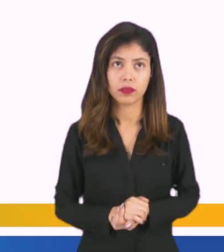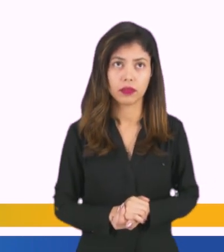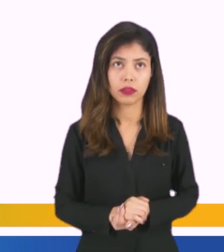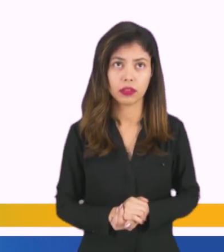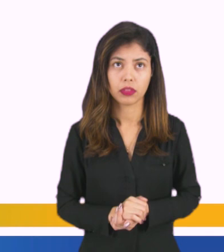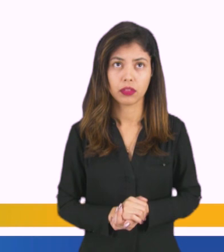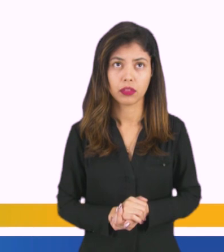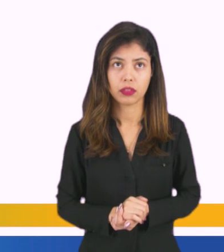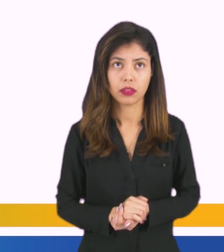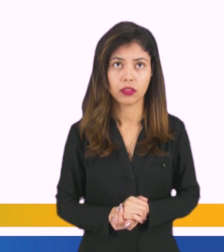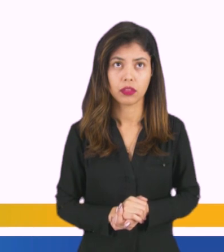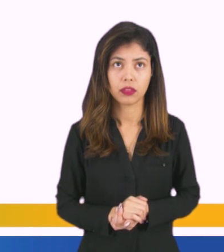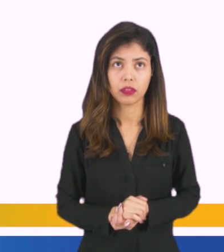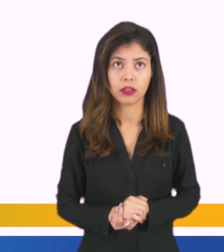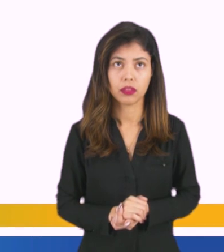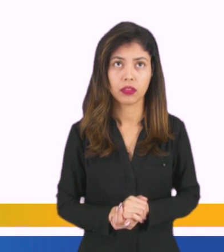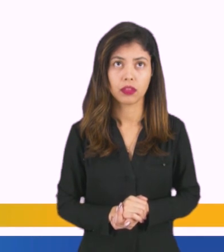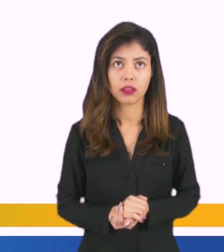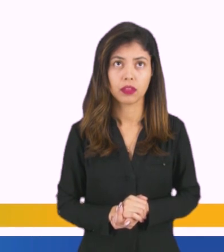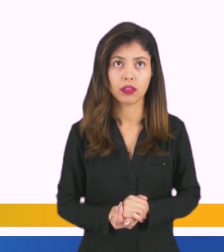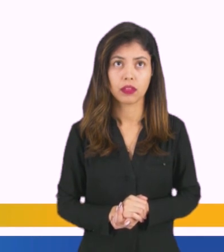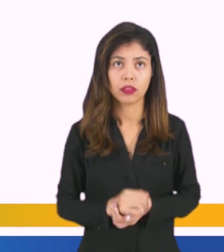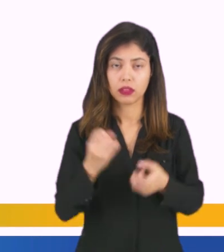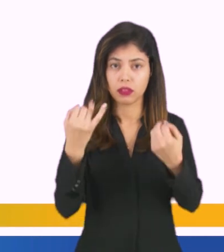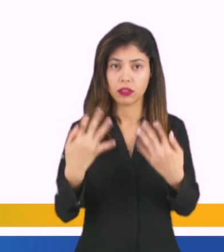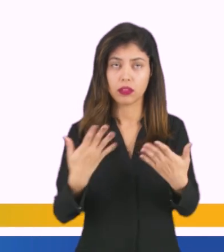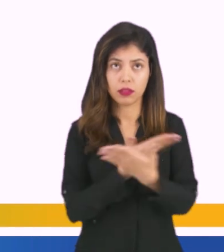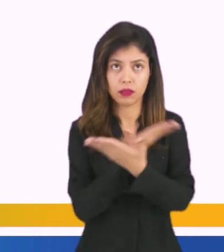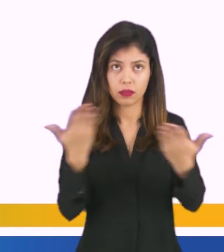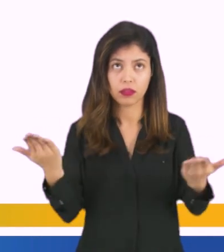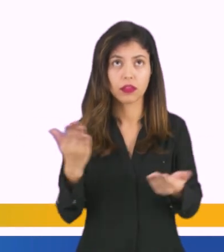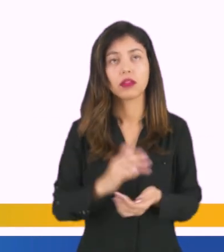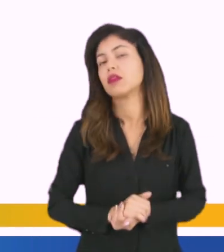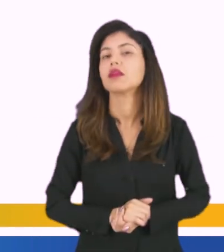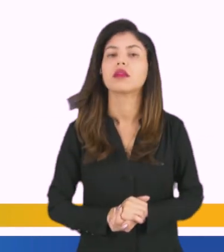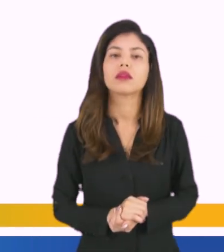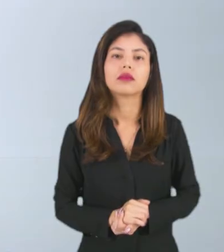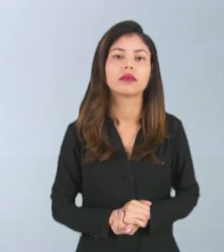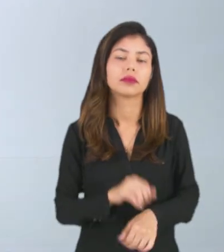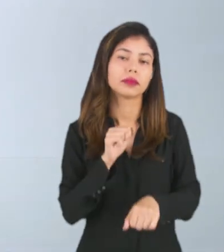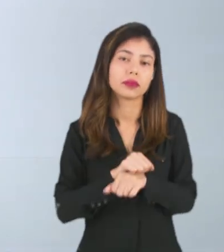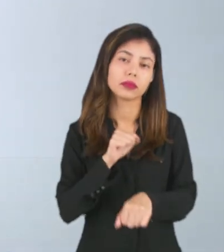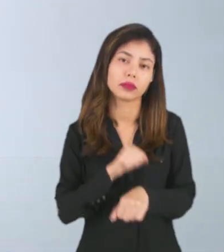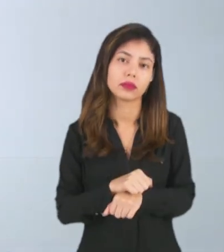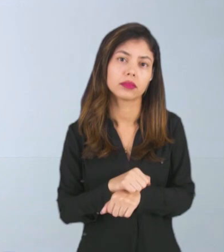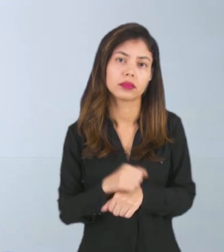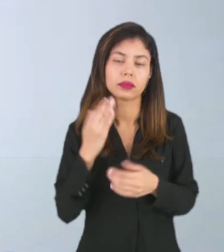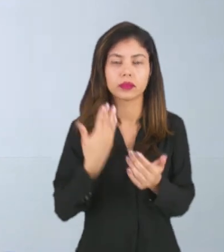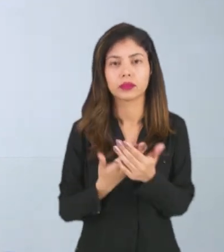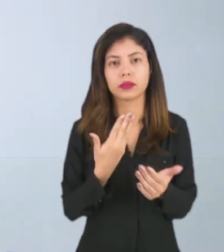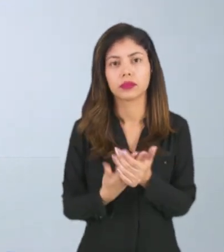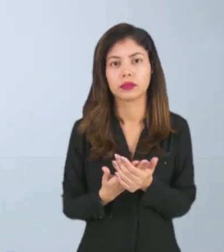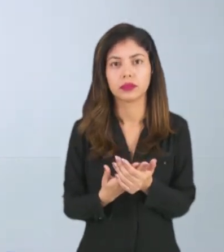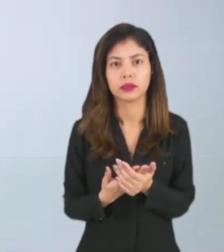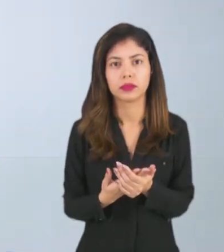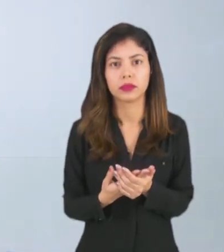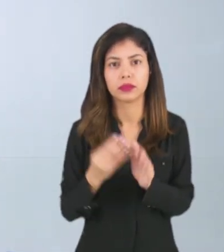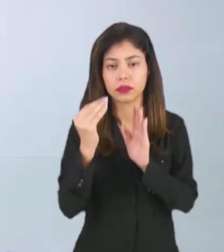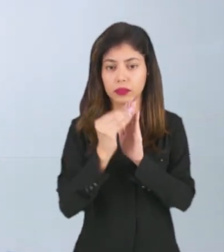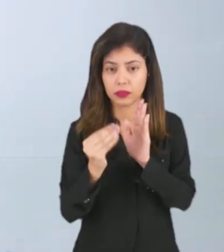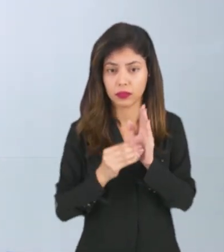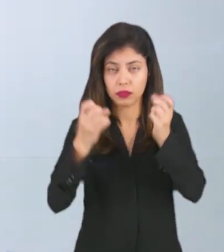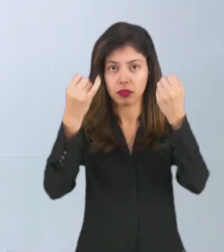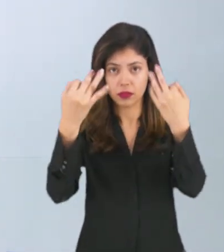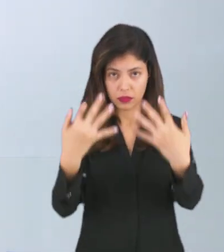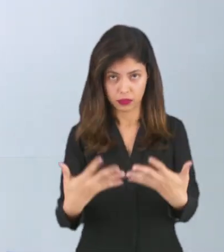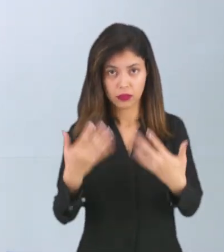pessoal, como já foi dito para vocês, espero que a nossa aula tenha dado aquilo que